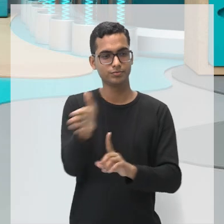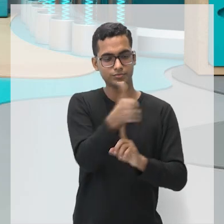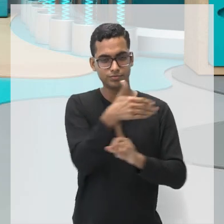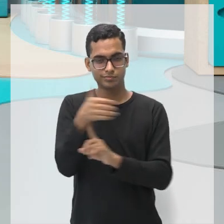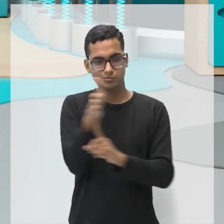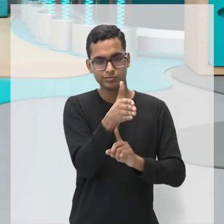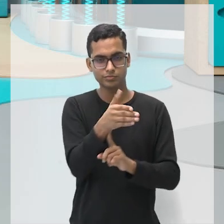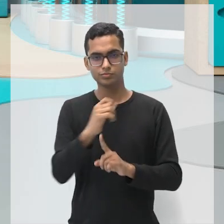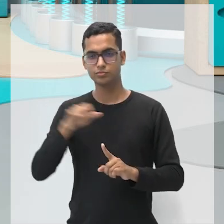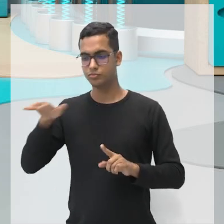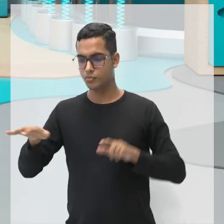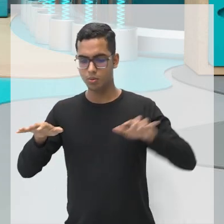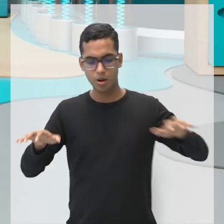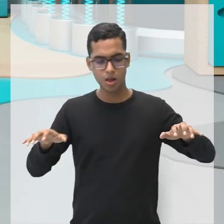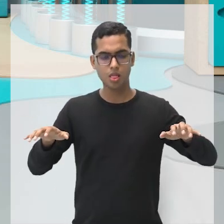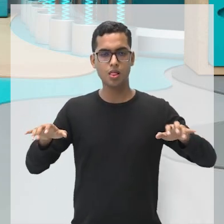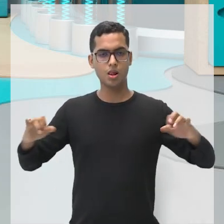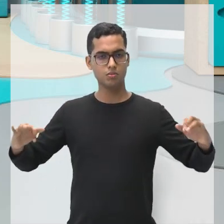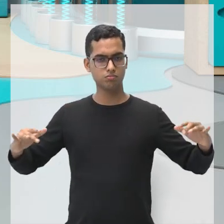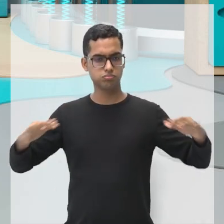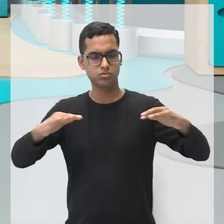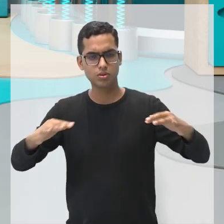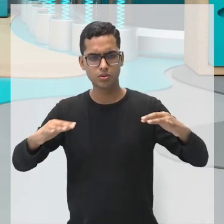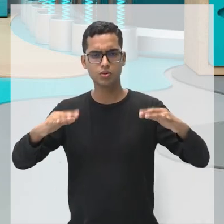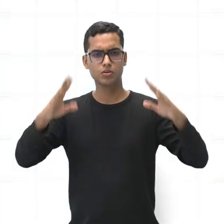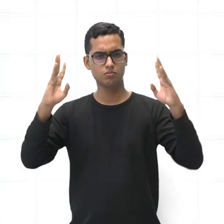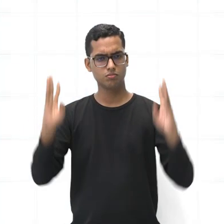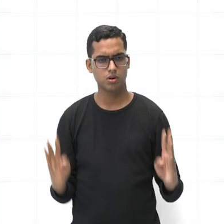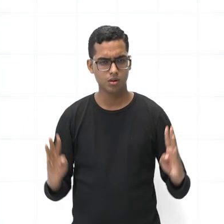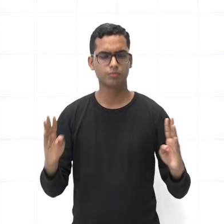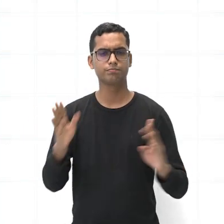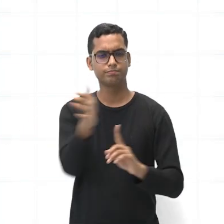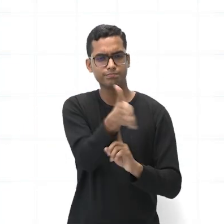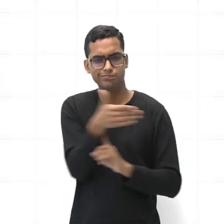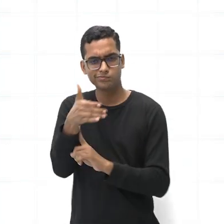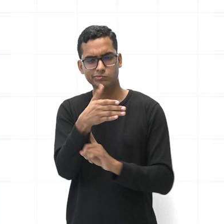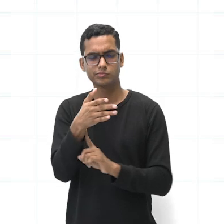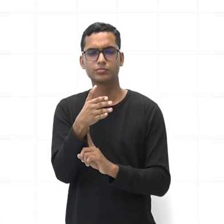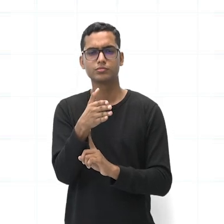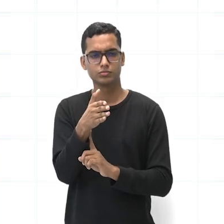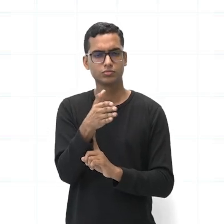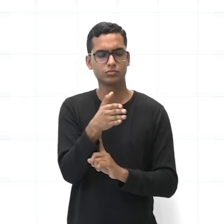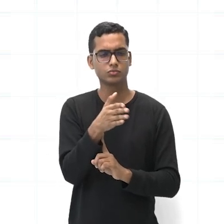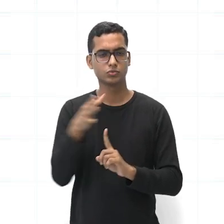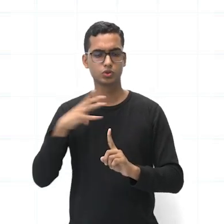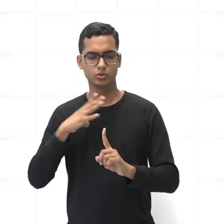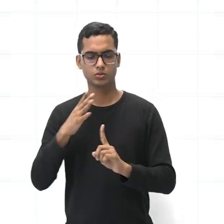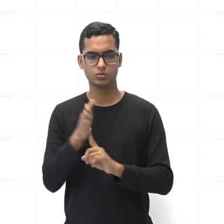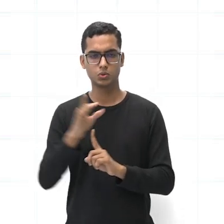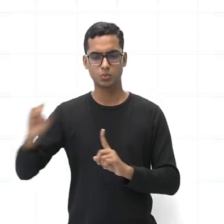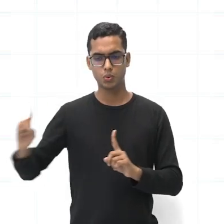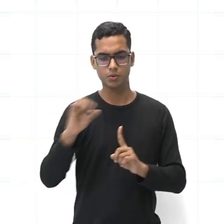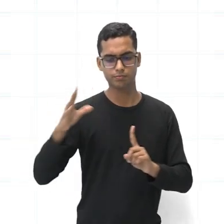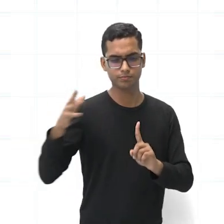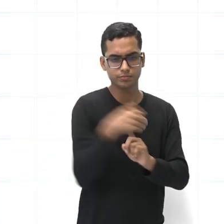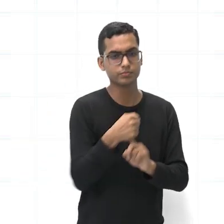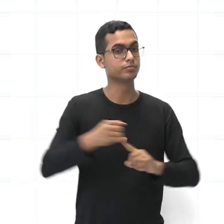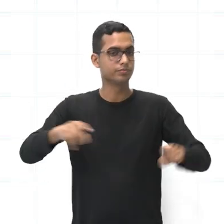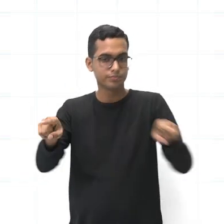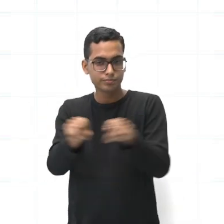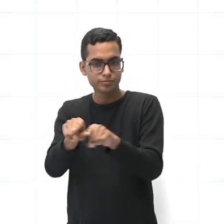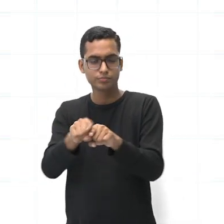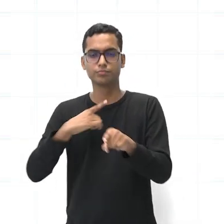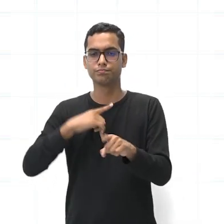só, a barra-bandeira, a cartela evidencia para a gente, ela está inserida aí na categoria dos